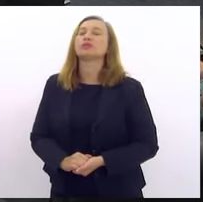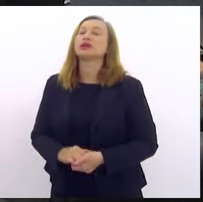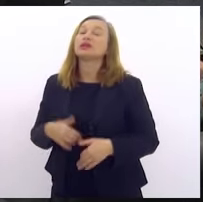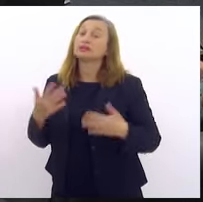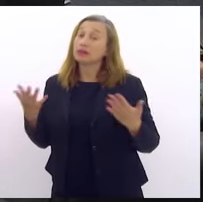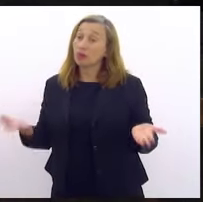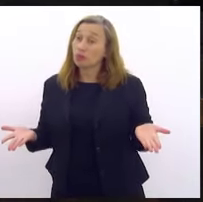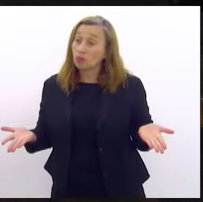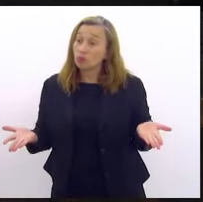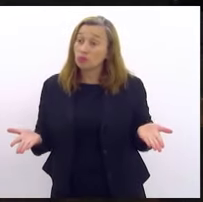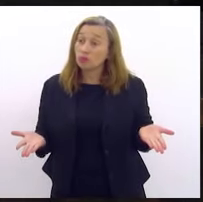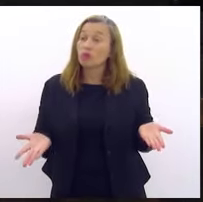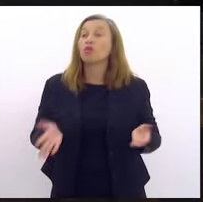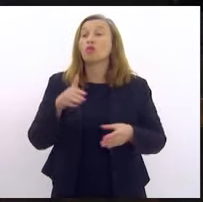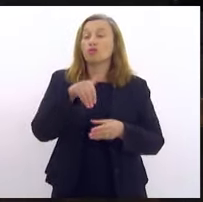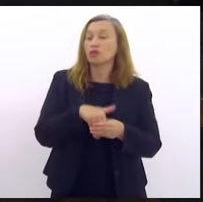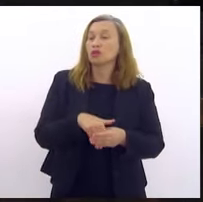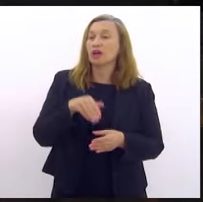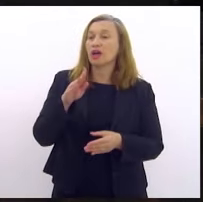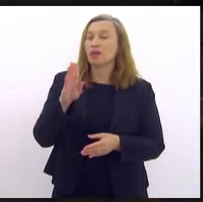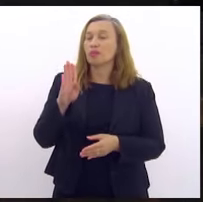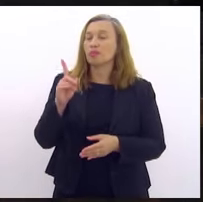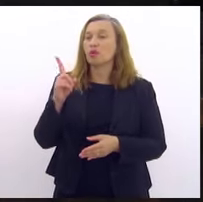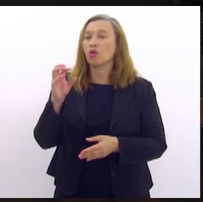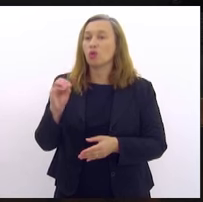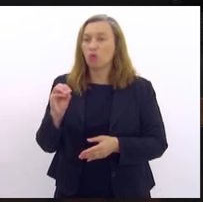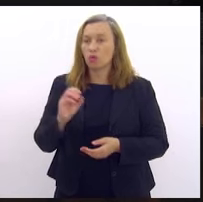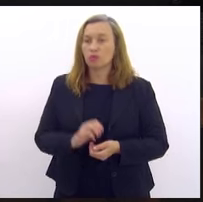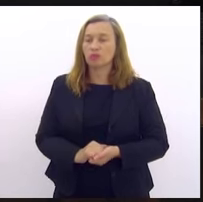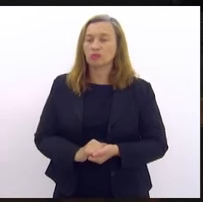Então, vamos votar em bloco.